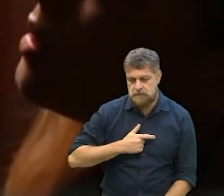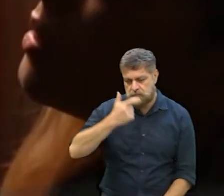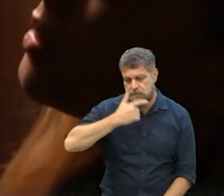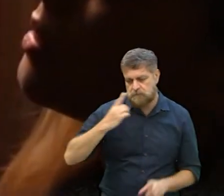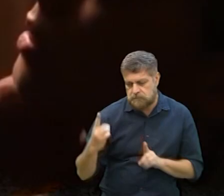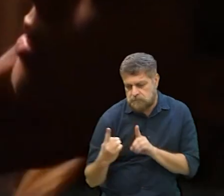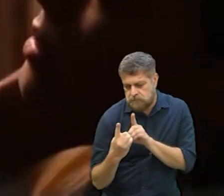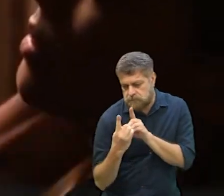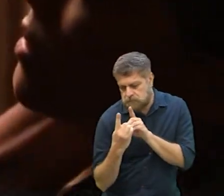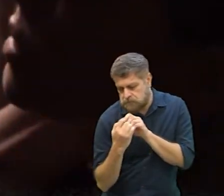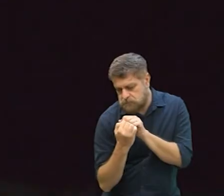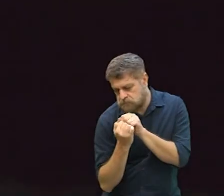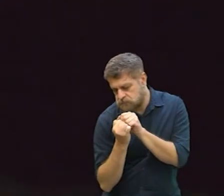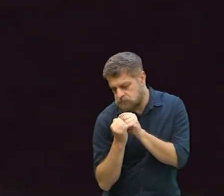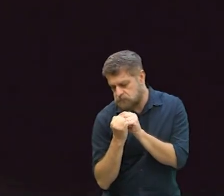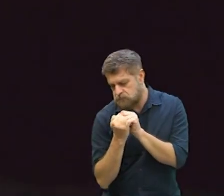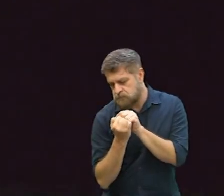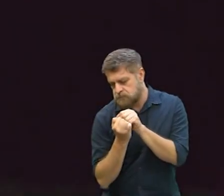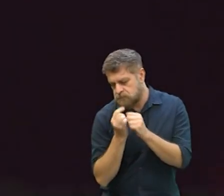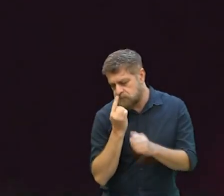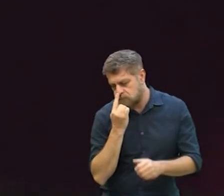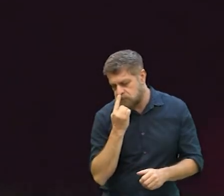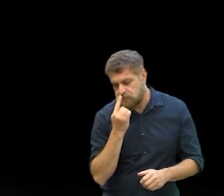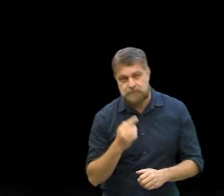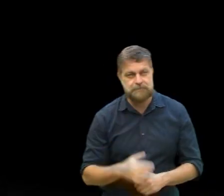Você é meu lugar favorito, Tessa.